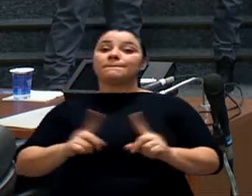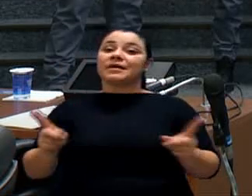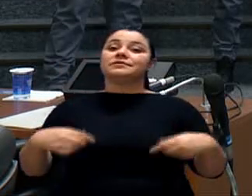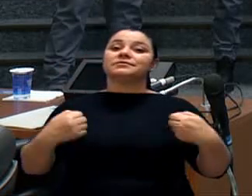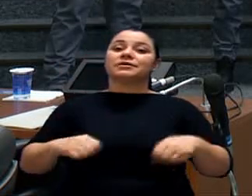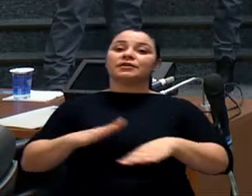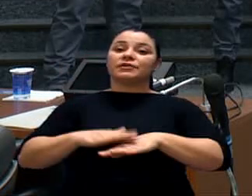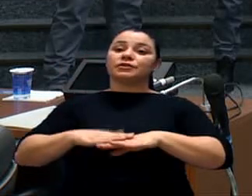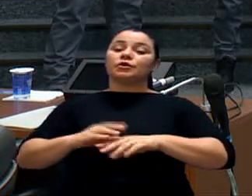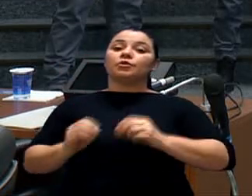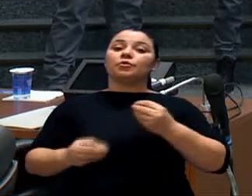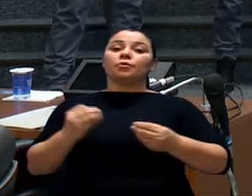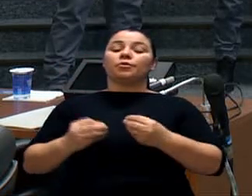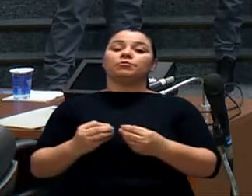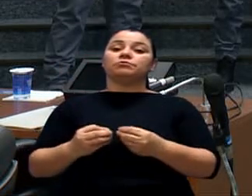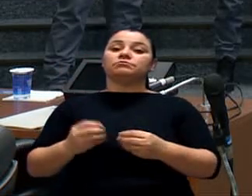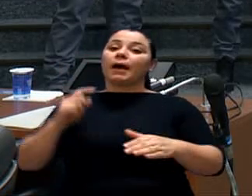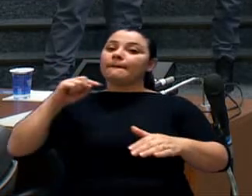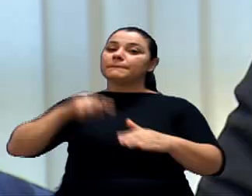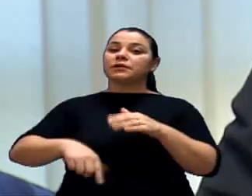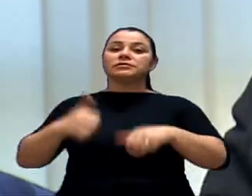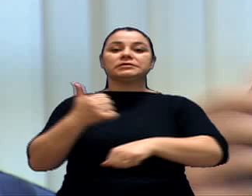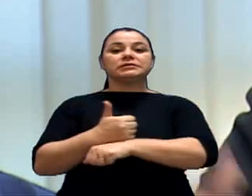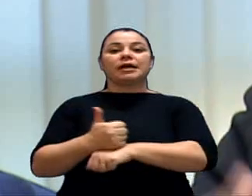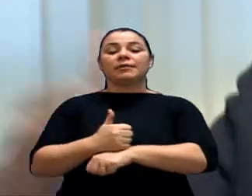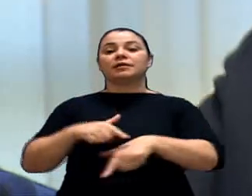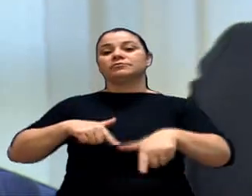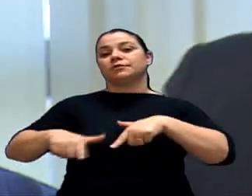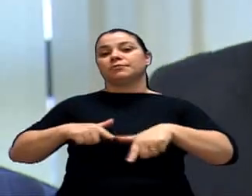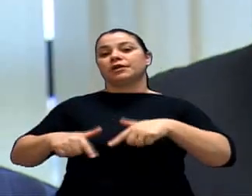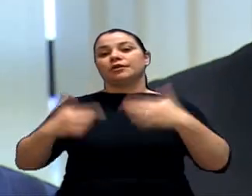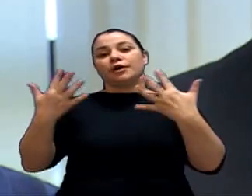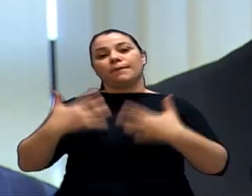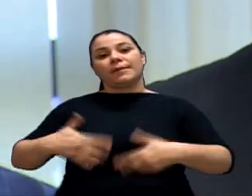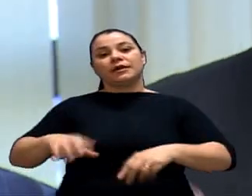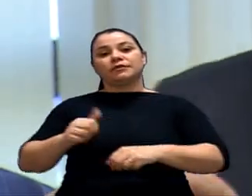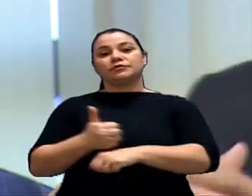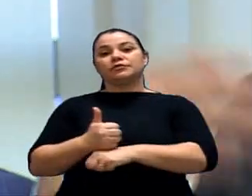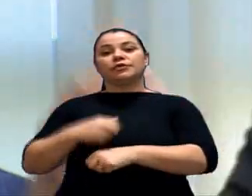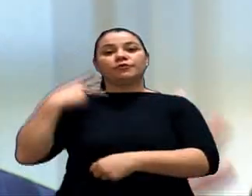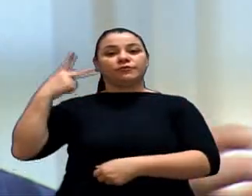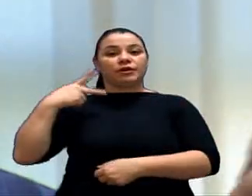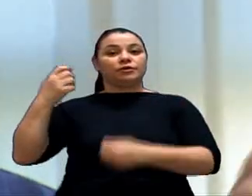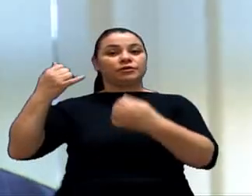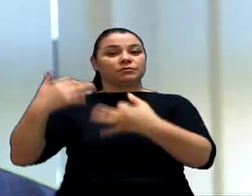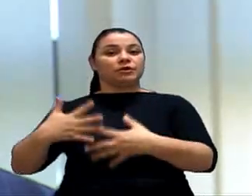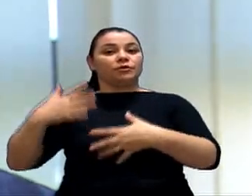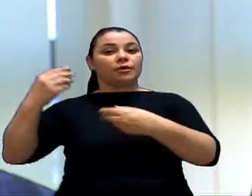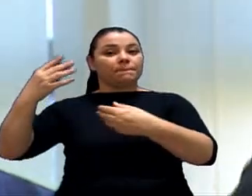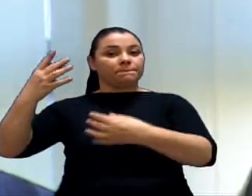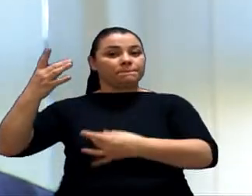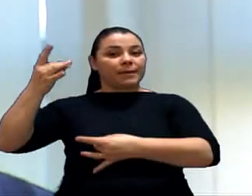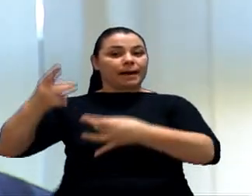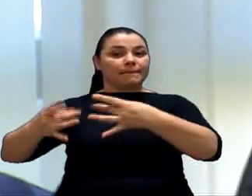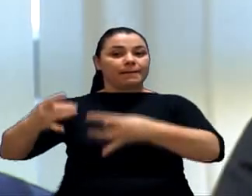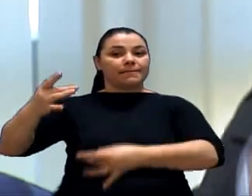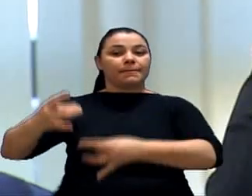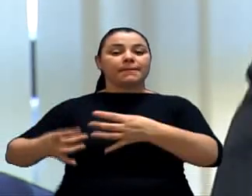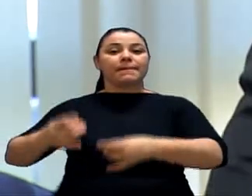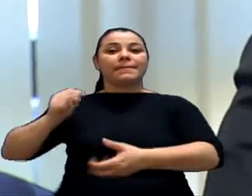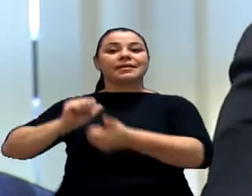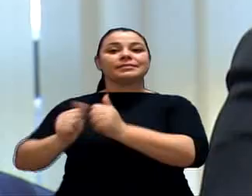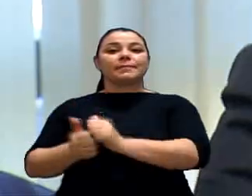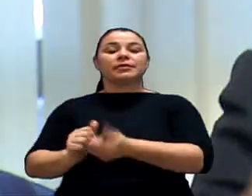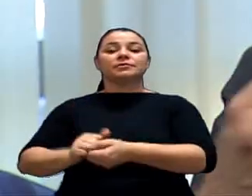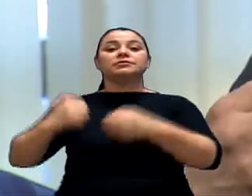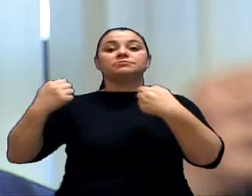que é feito, né, de uma forma muito profissional, e aquele trabalho, como o vereador Fernando Dini falou aqui, passou, é estatística, são